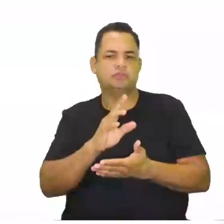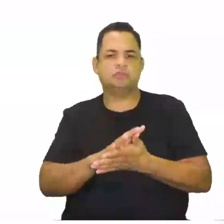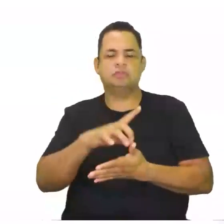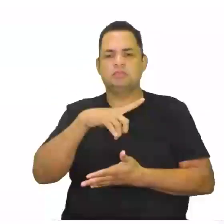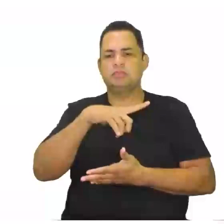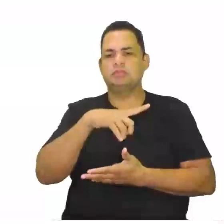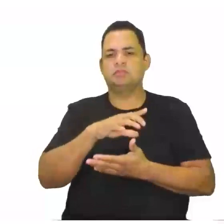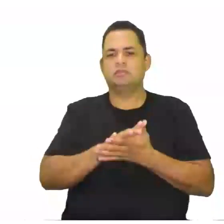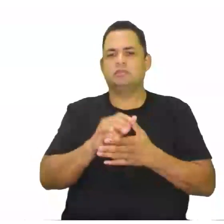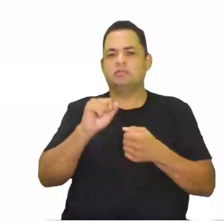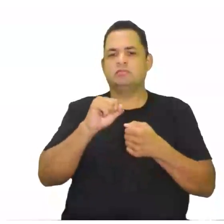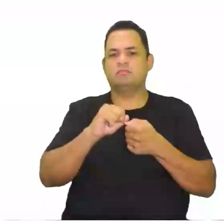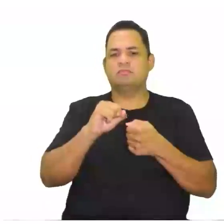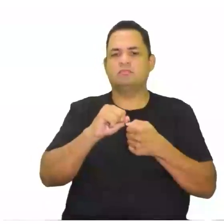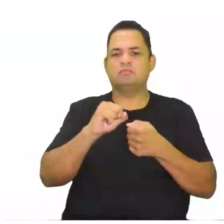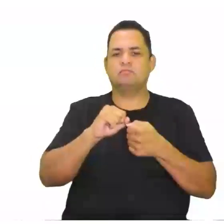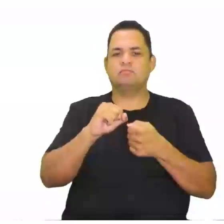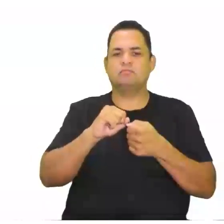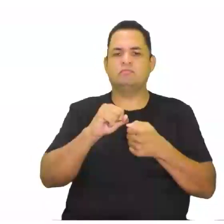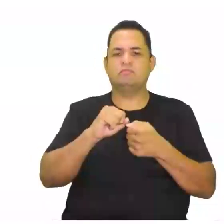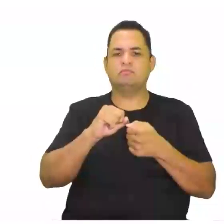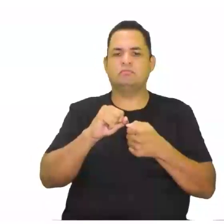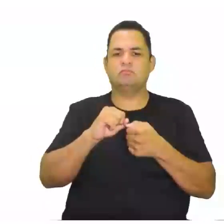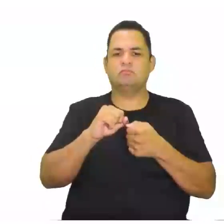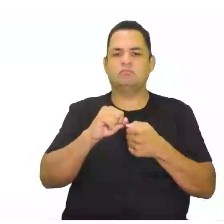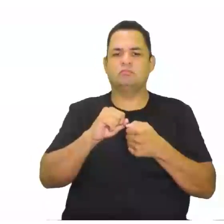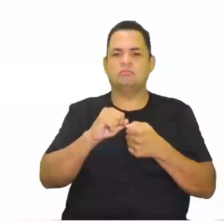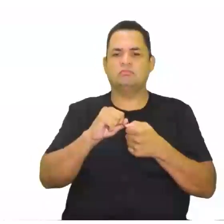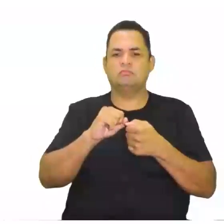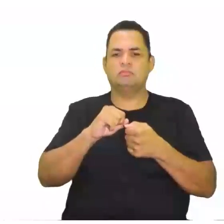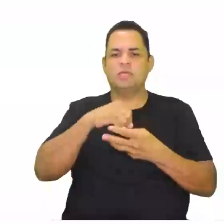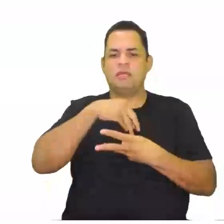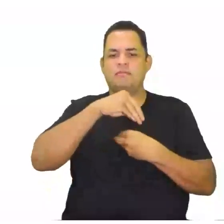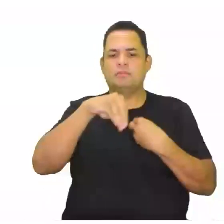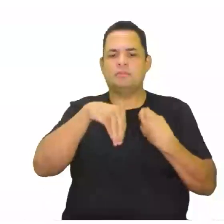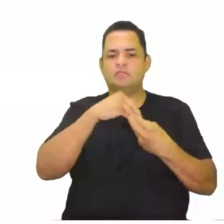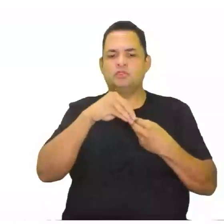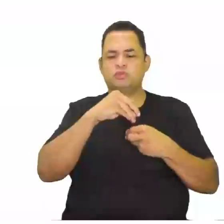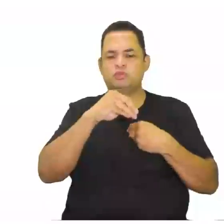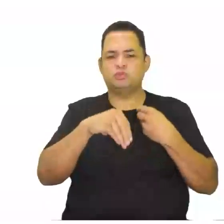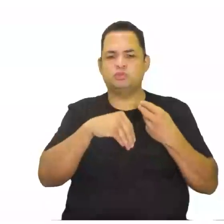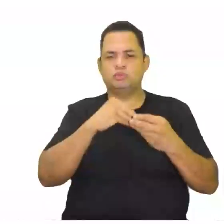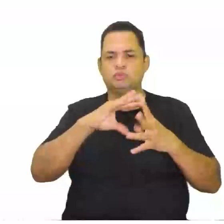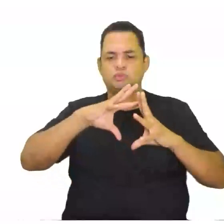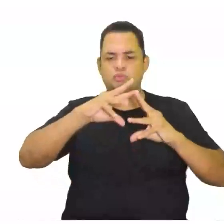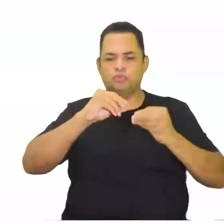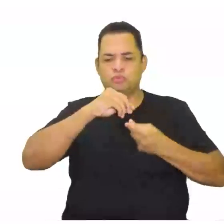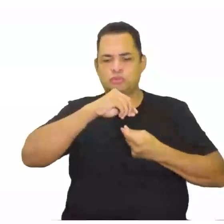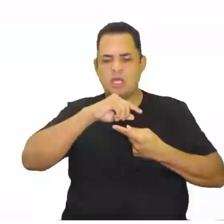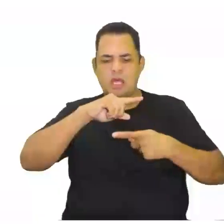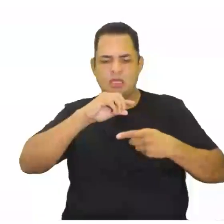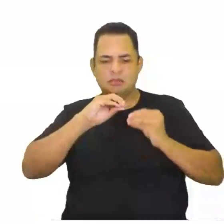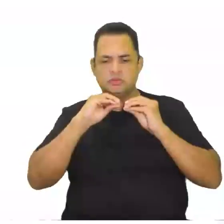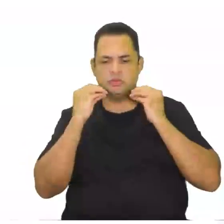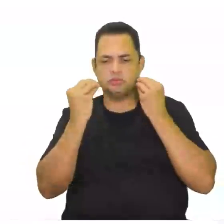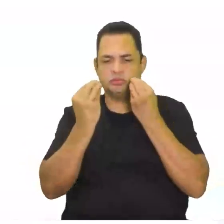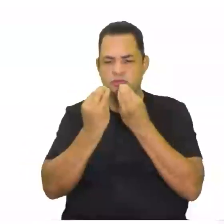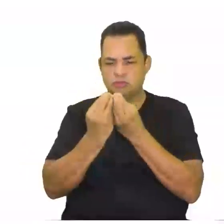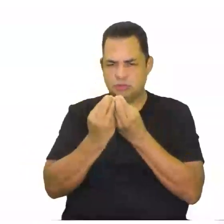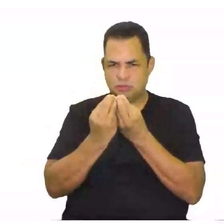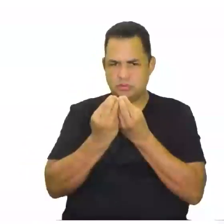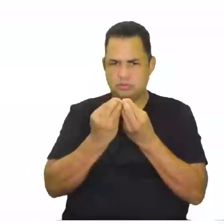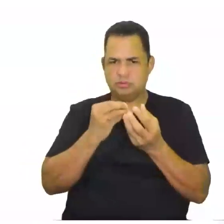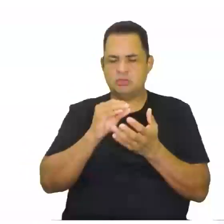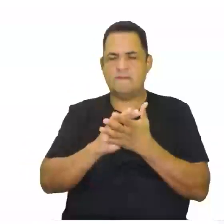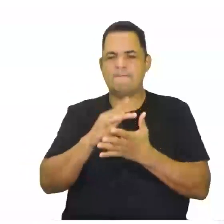nós vamos fazer digamos assim, a gente vai dissolver todos os compostos parafina, que são